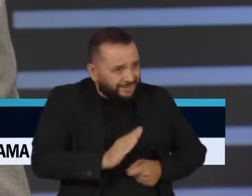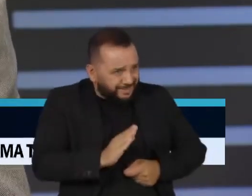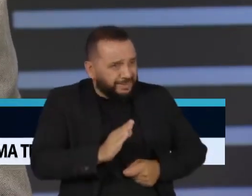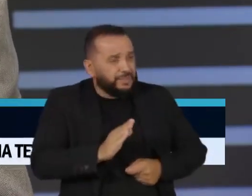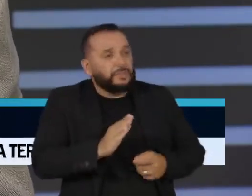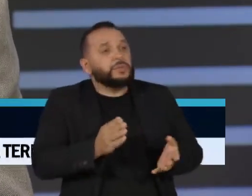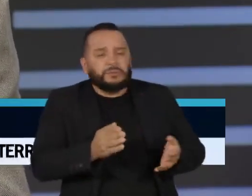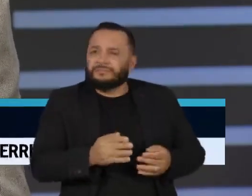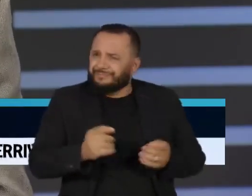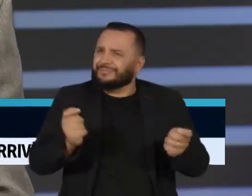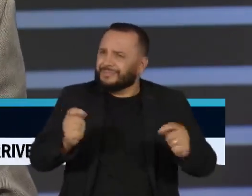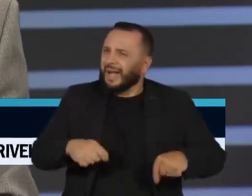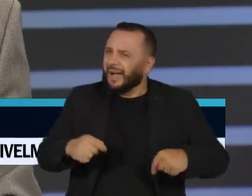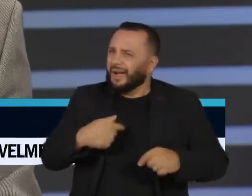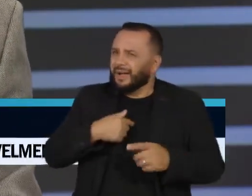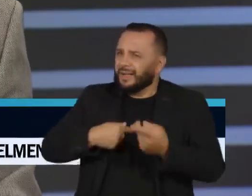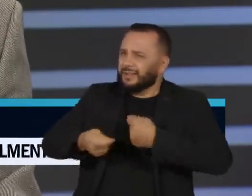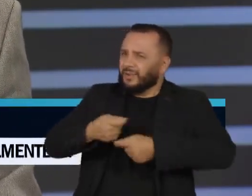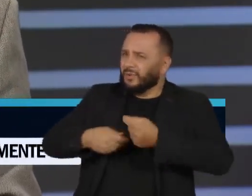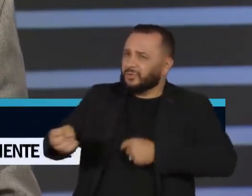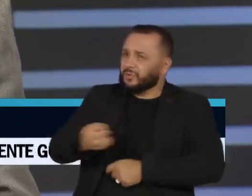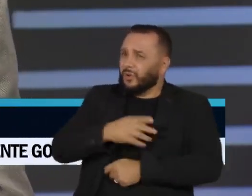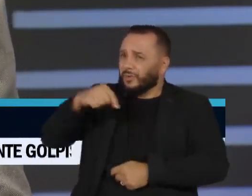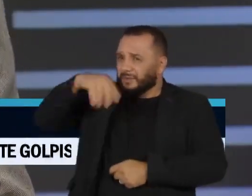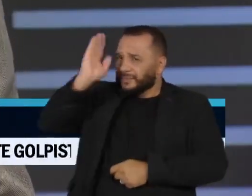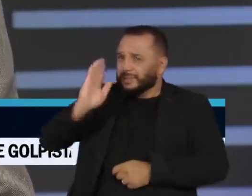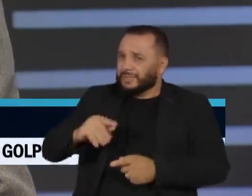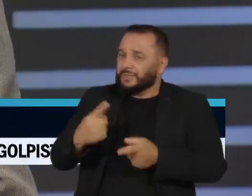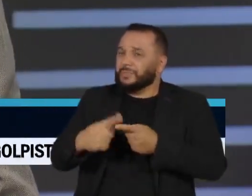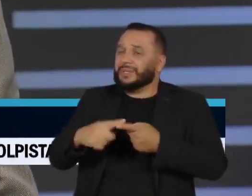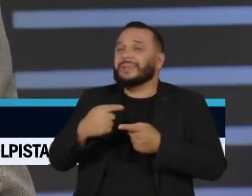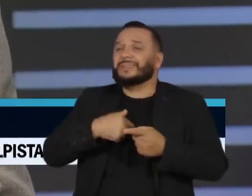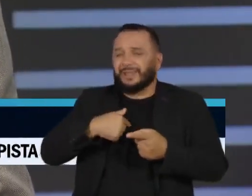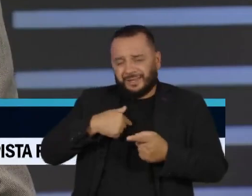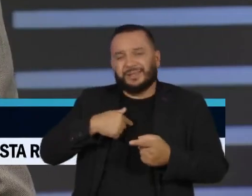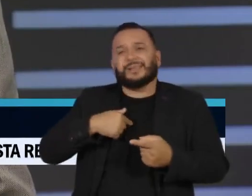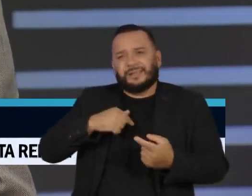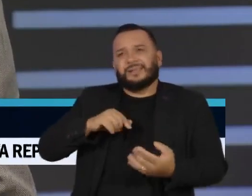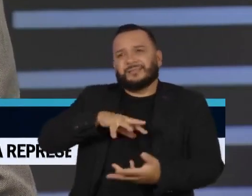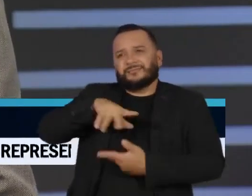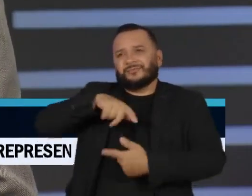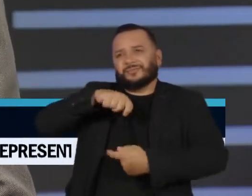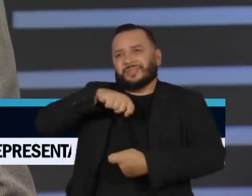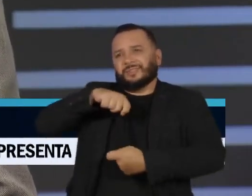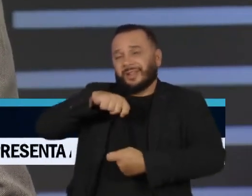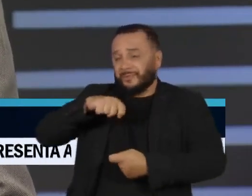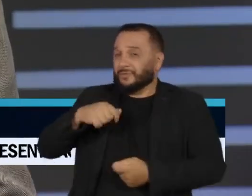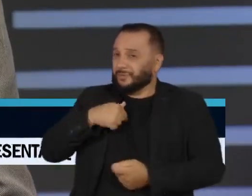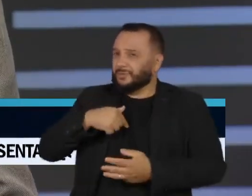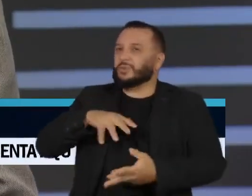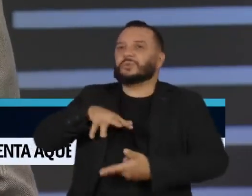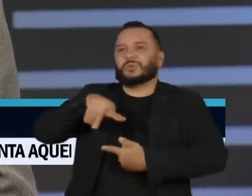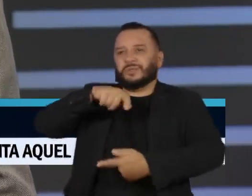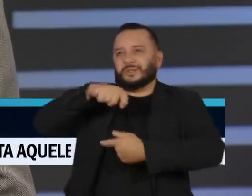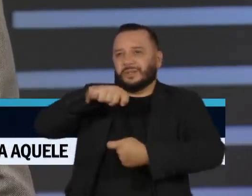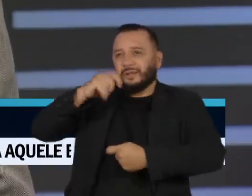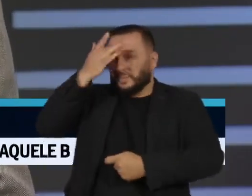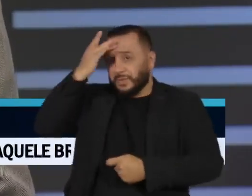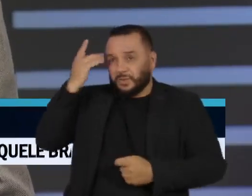olha e vê aonde estão os países com matriz energética Verde a matriz Verde atrai investimentos